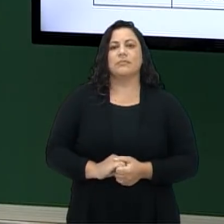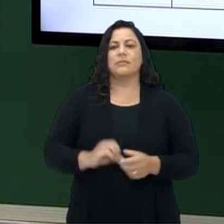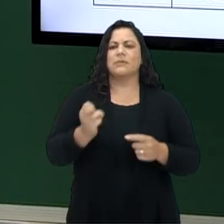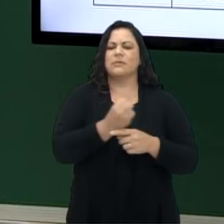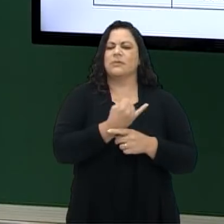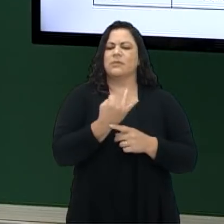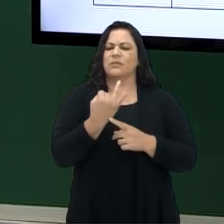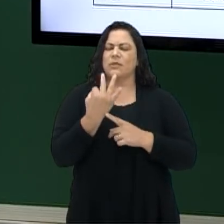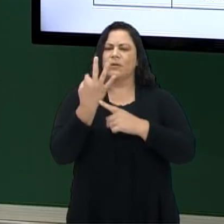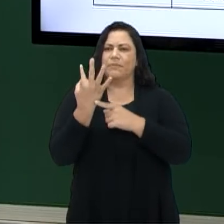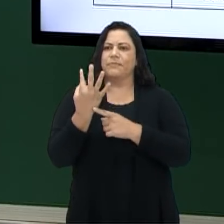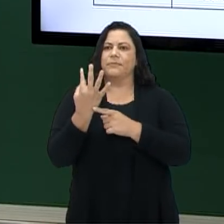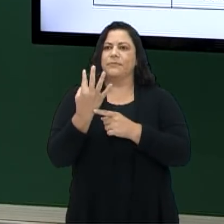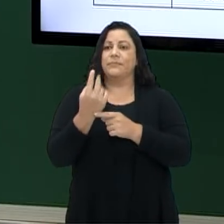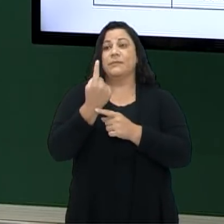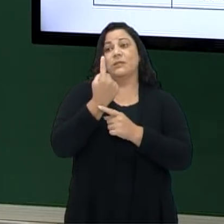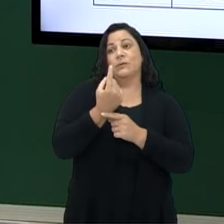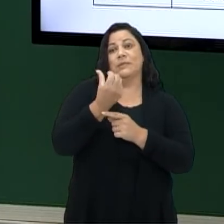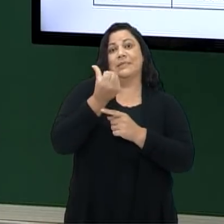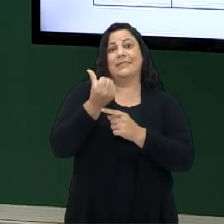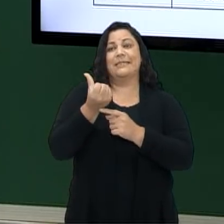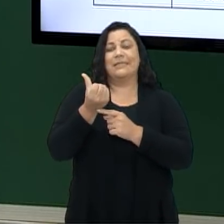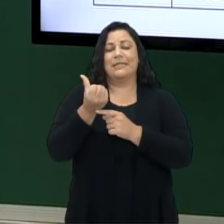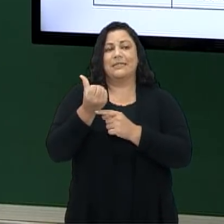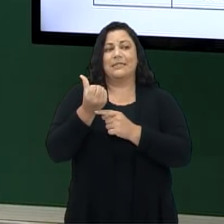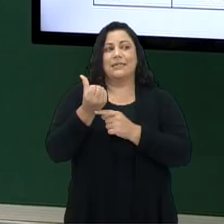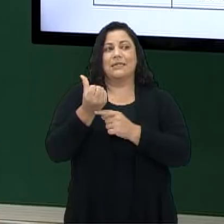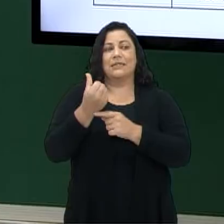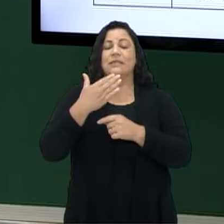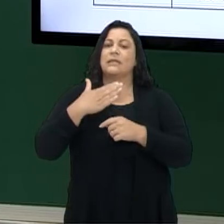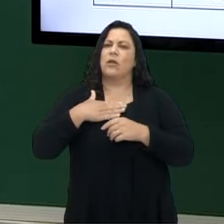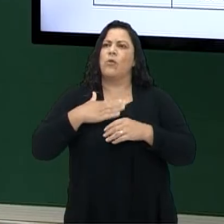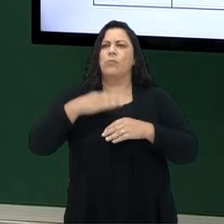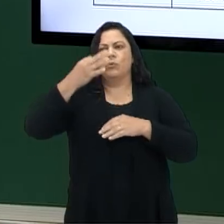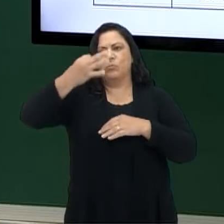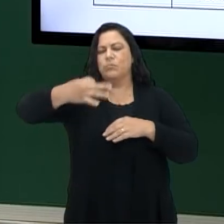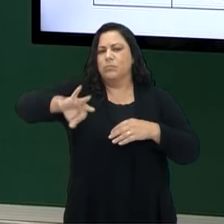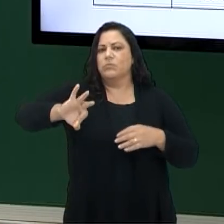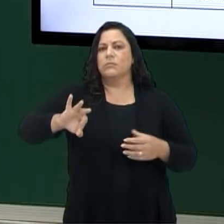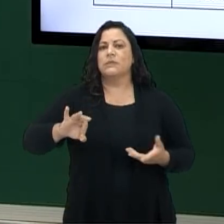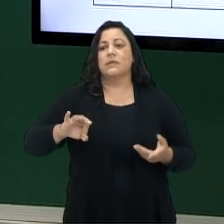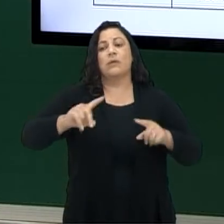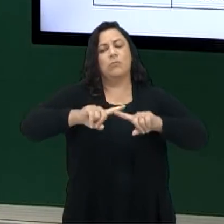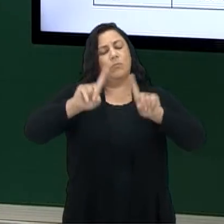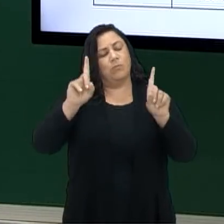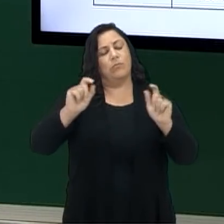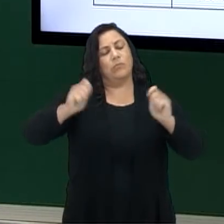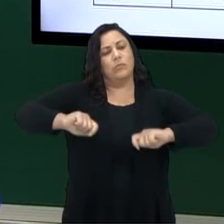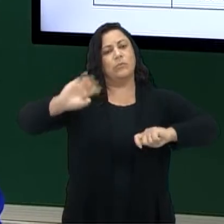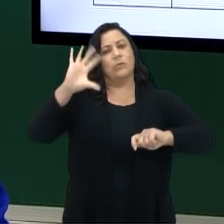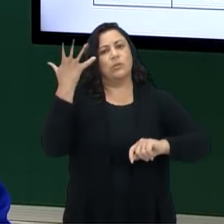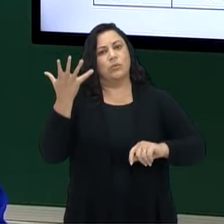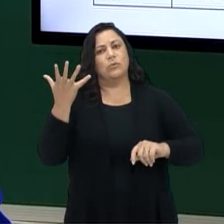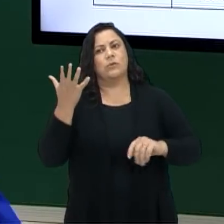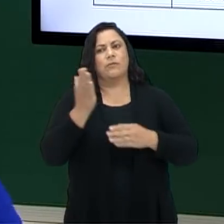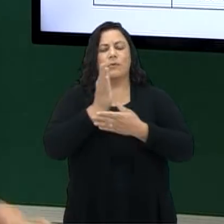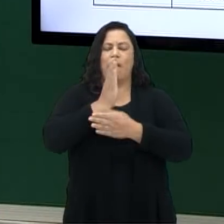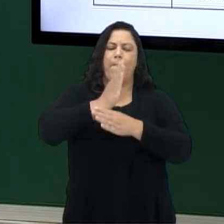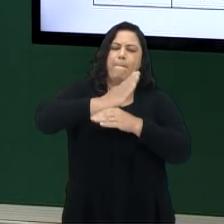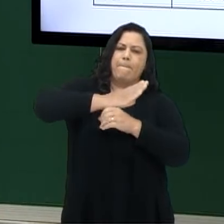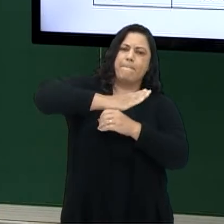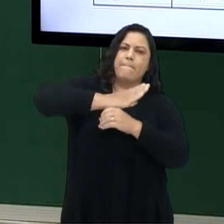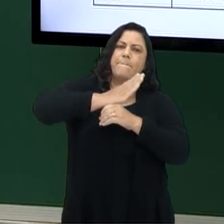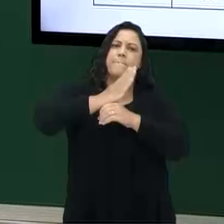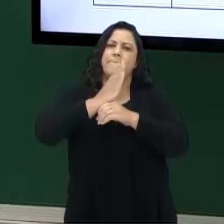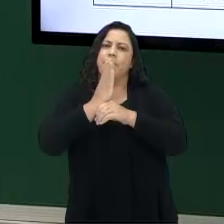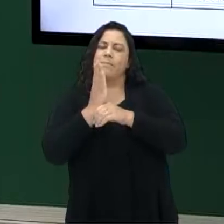150, 160 e alguma coisinha. O meu deu quase certo, tá? Mas pode acontecer que ficar um pouquinho torto e tal, mas isso